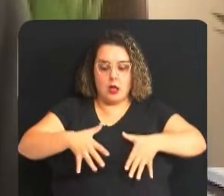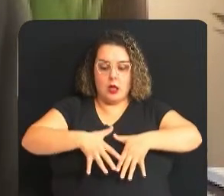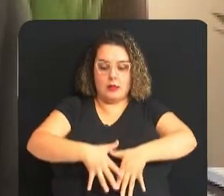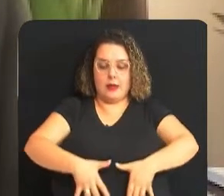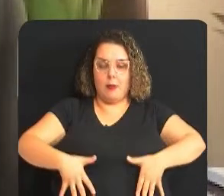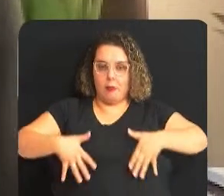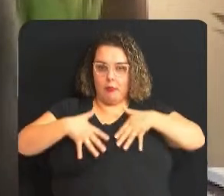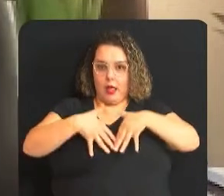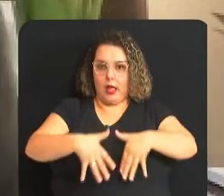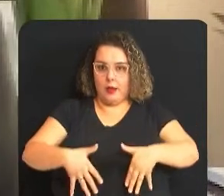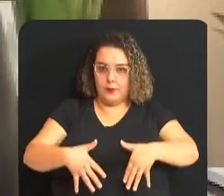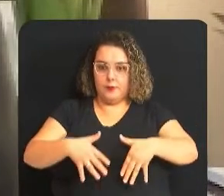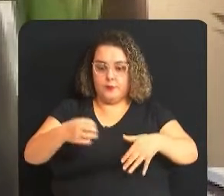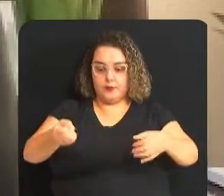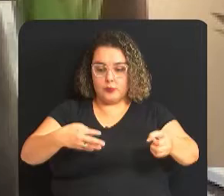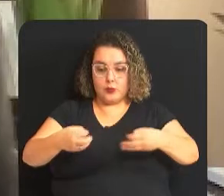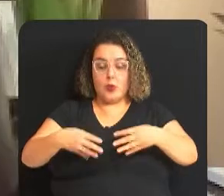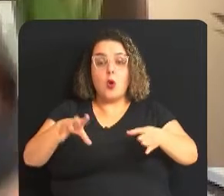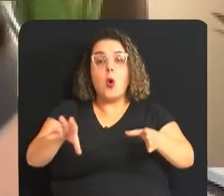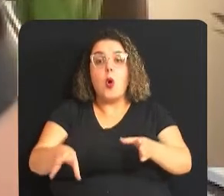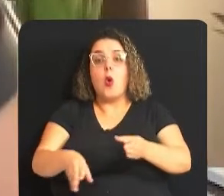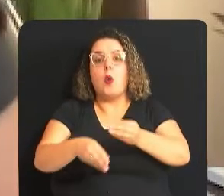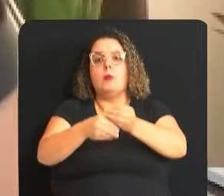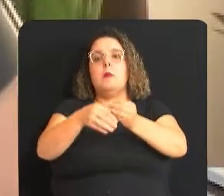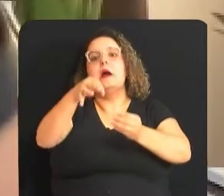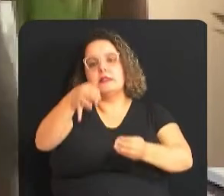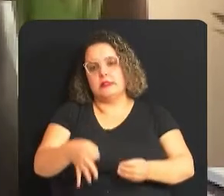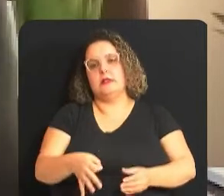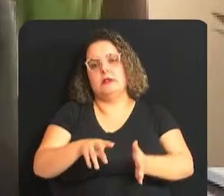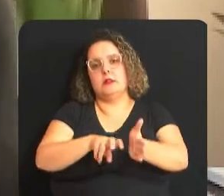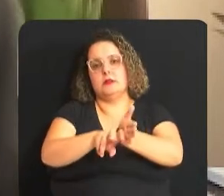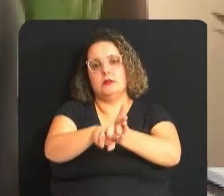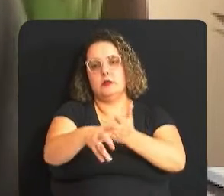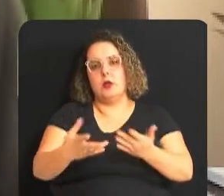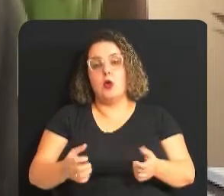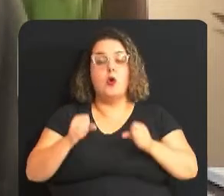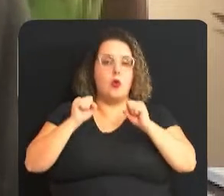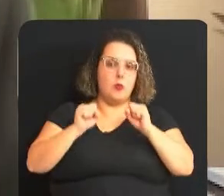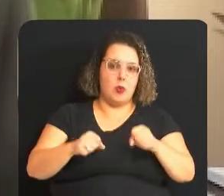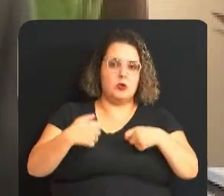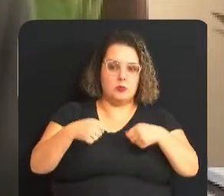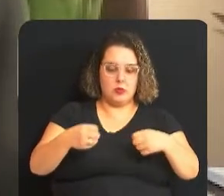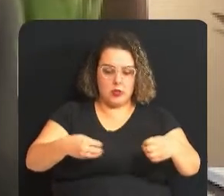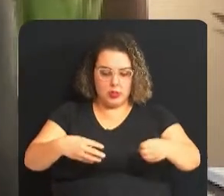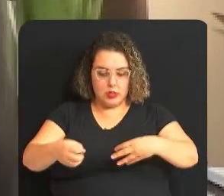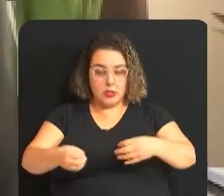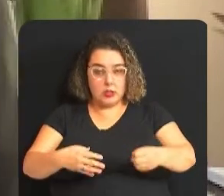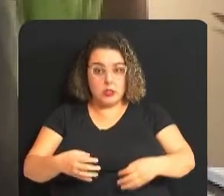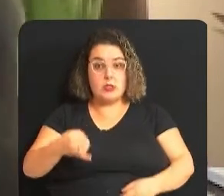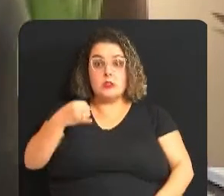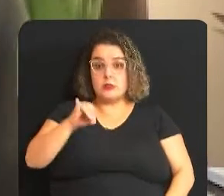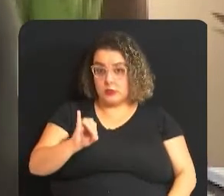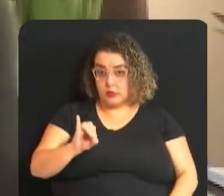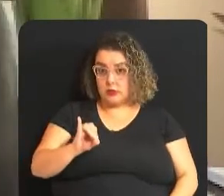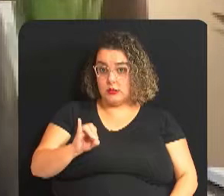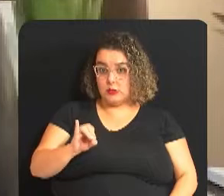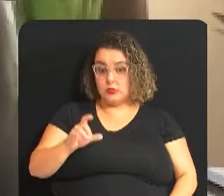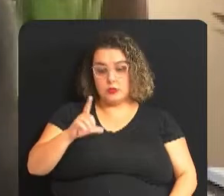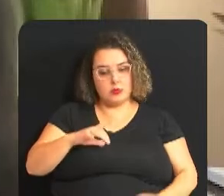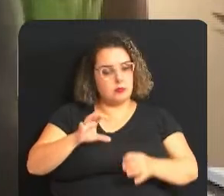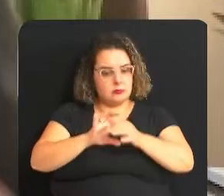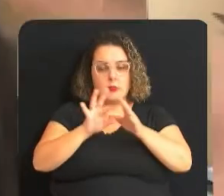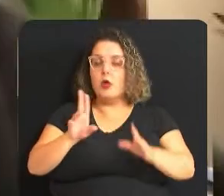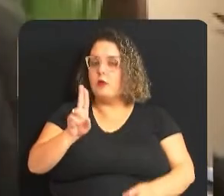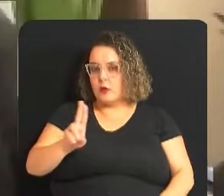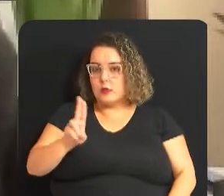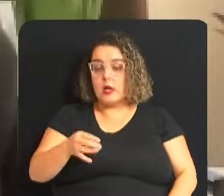exames complementam o diagnóstico. Então, eu posso precisar dos exames, se eu tiver disponível, eu vou utilizar.